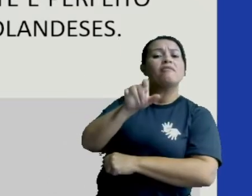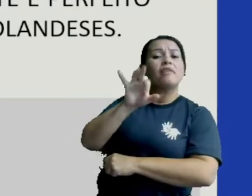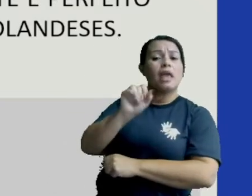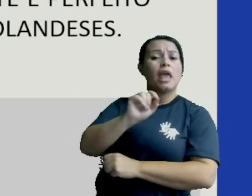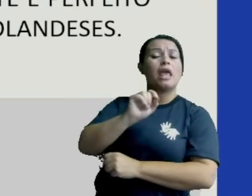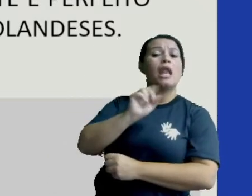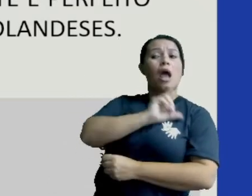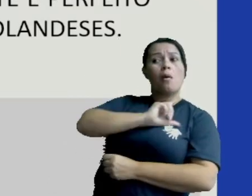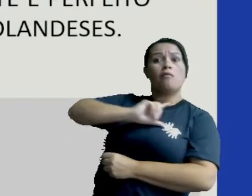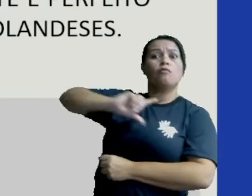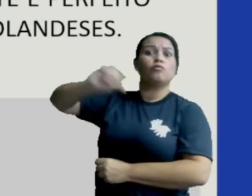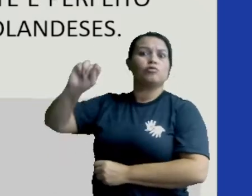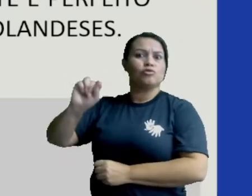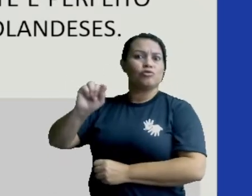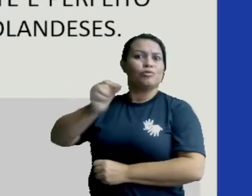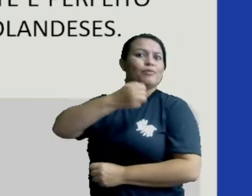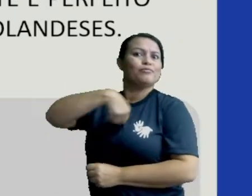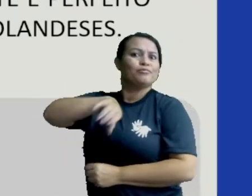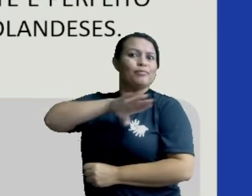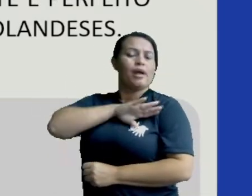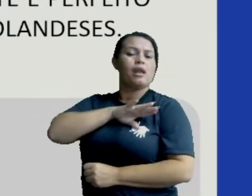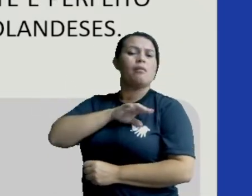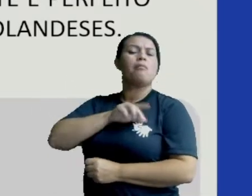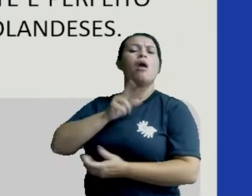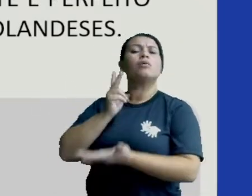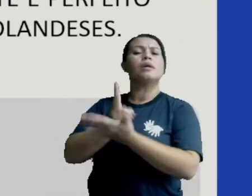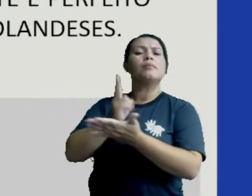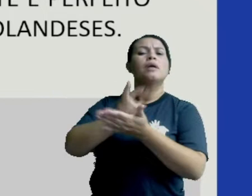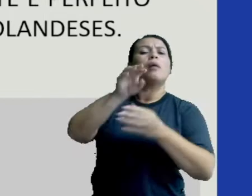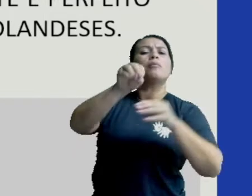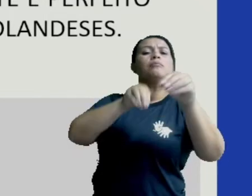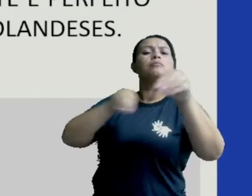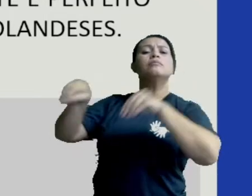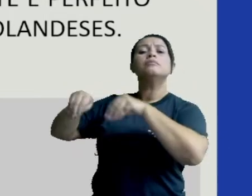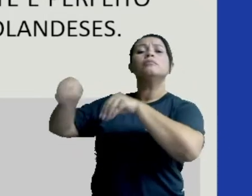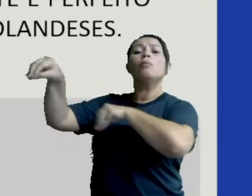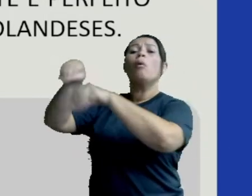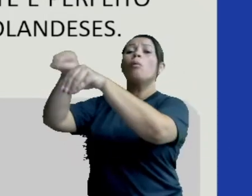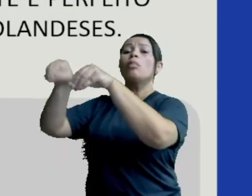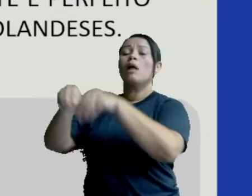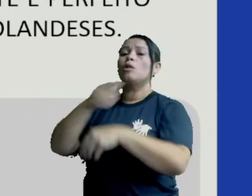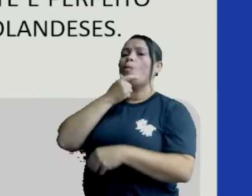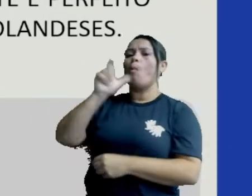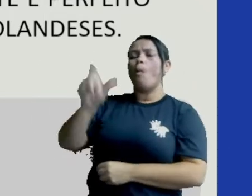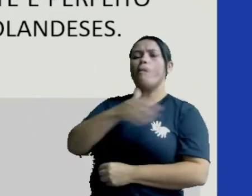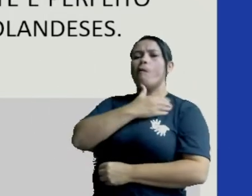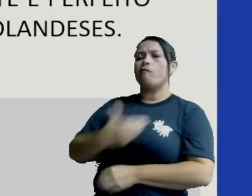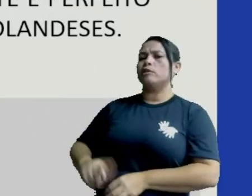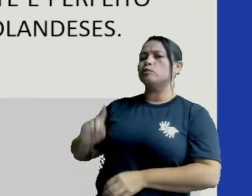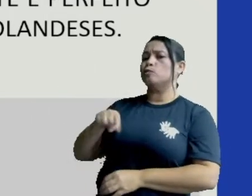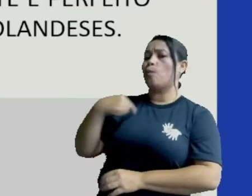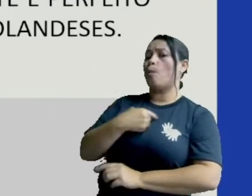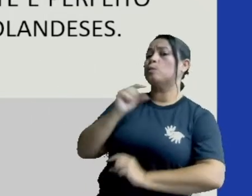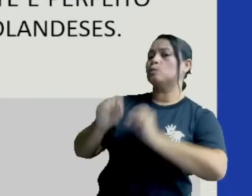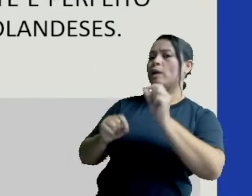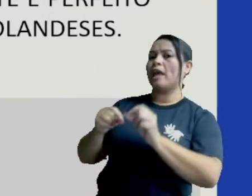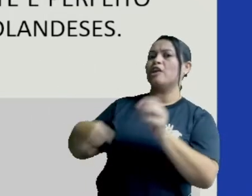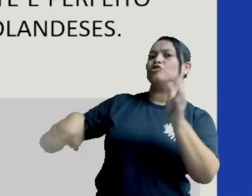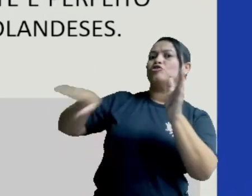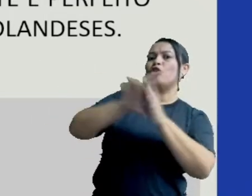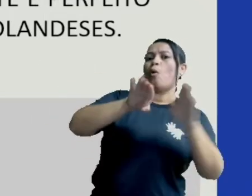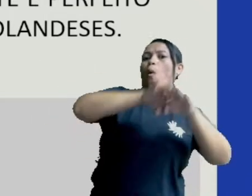procurou fugir do inimigo. Mudando sempre de esconderijo, nosso governador terminou chegando ao Monte